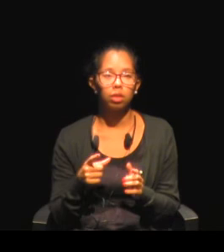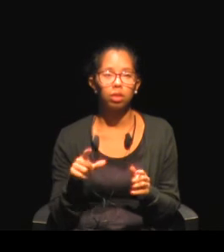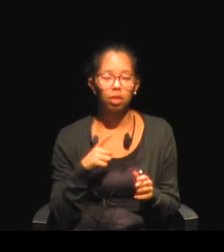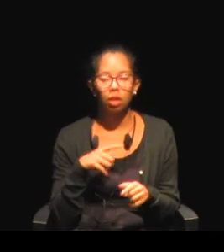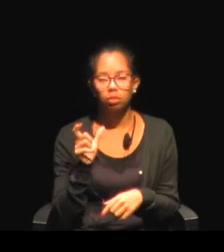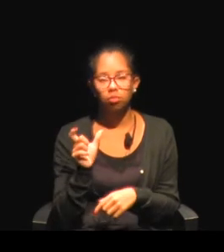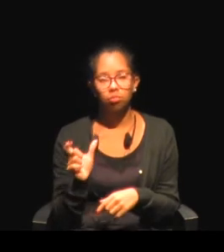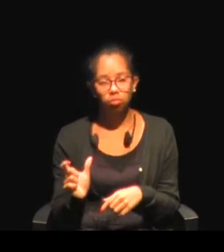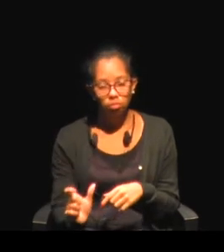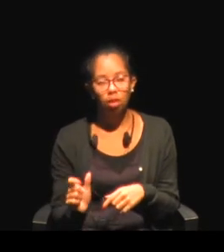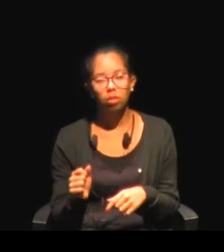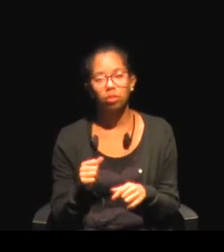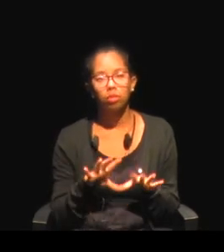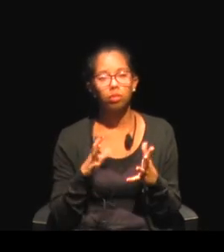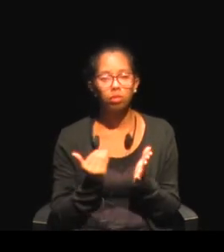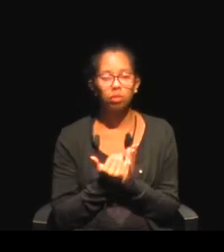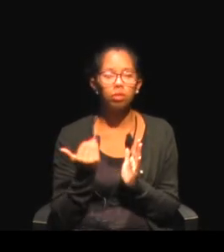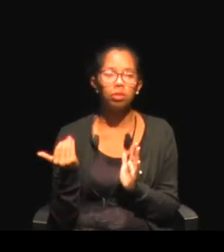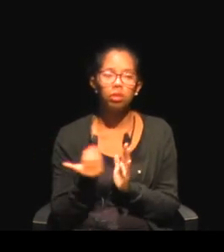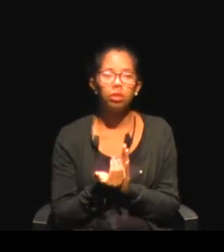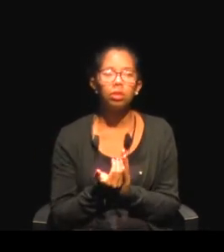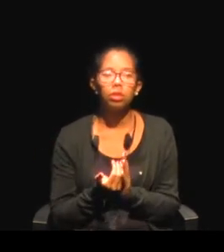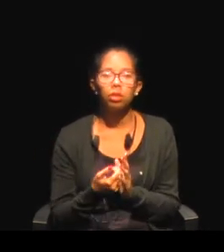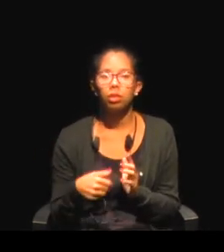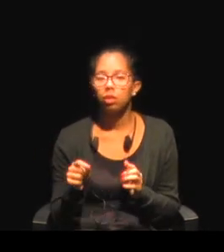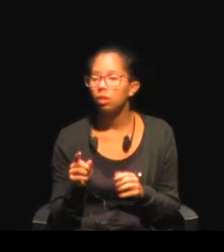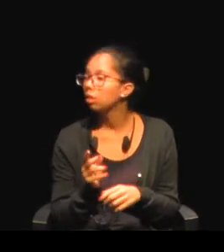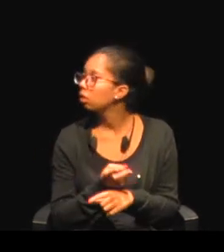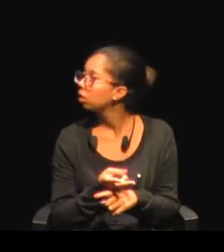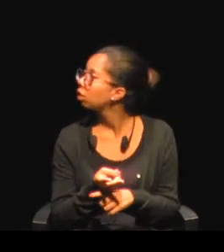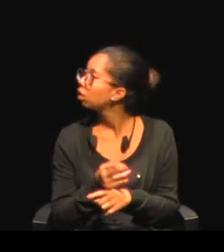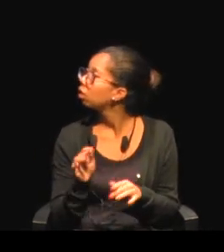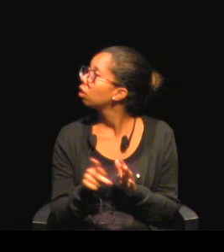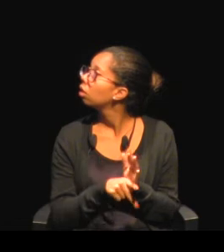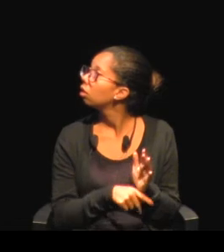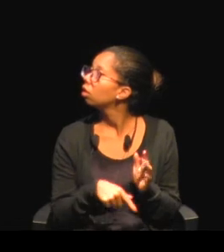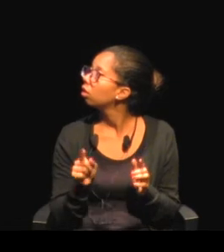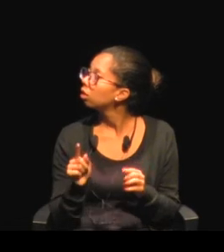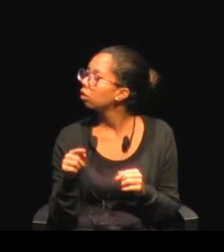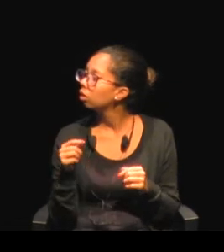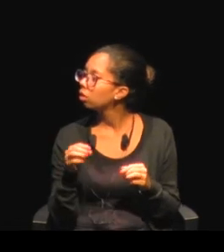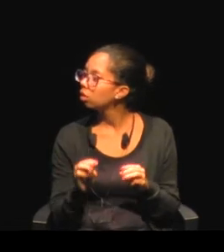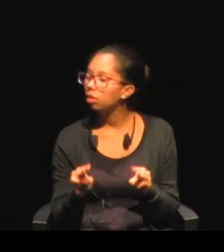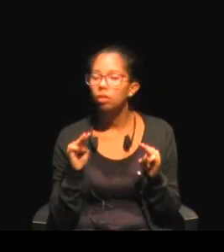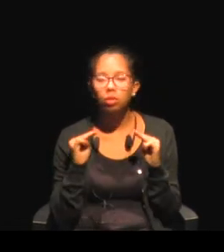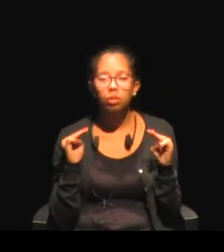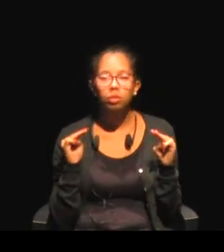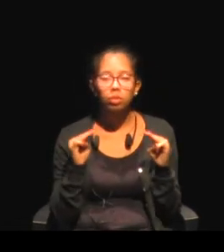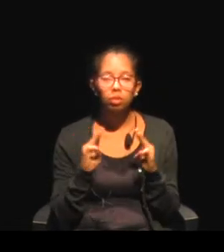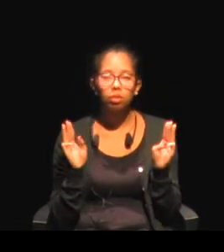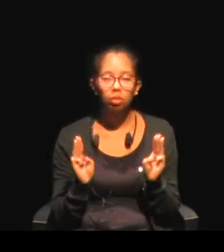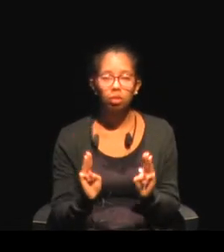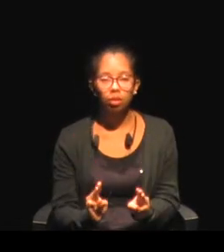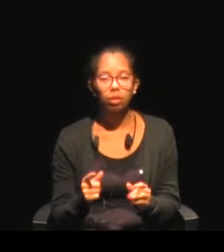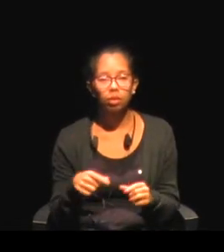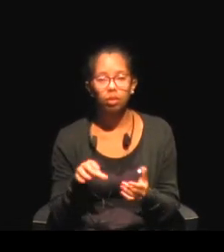disponíveis lá. Ele catou as pedras do chão, e a gente já não dá para saber hoje mais qual é o pilar ou os pilares originais a que